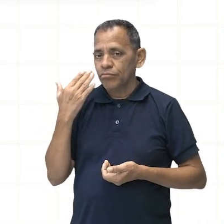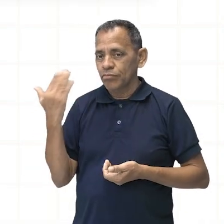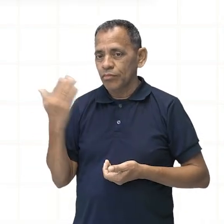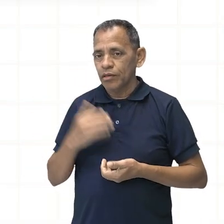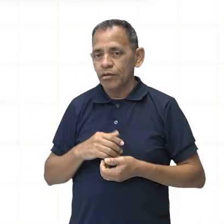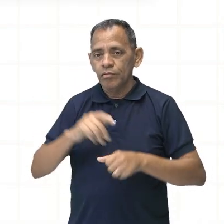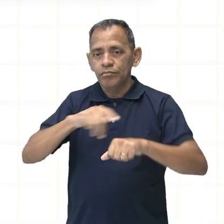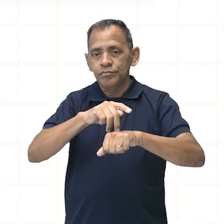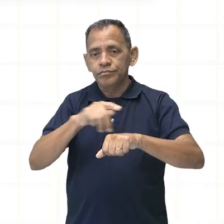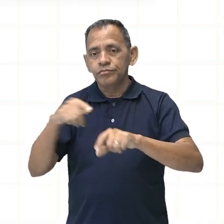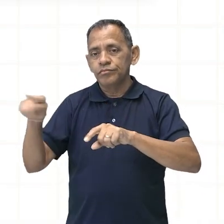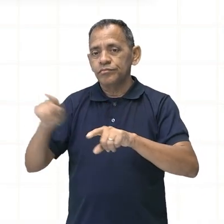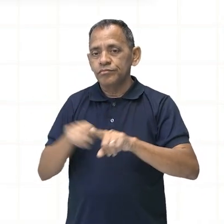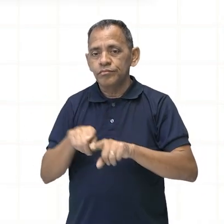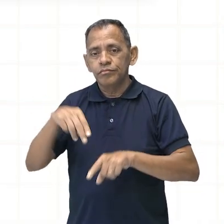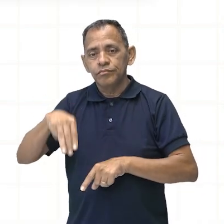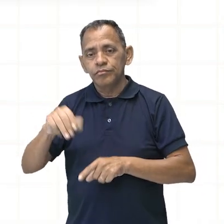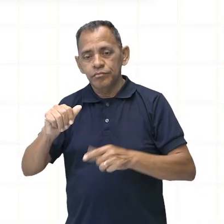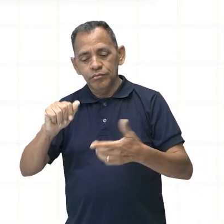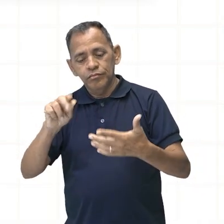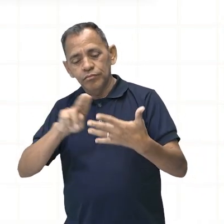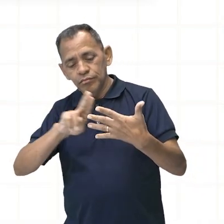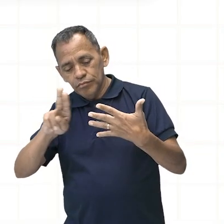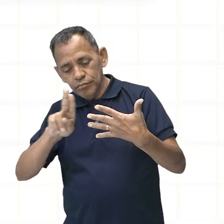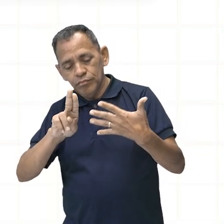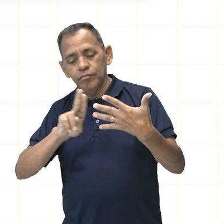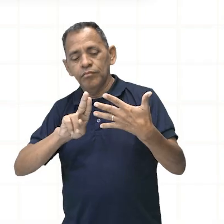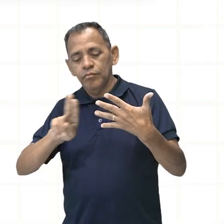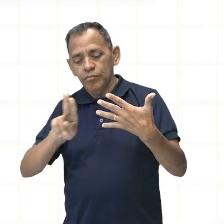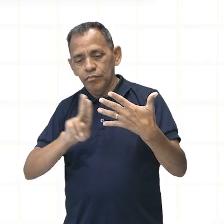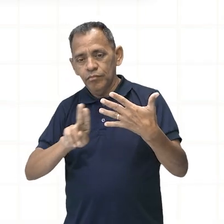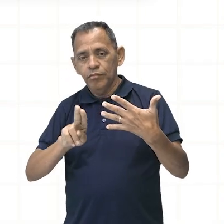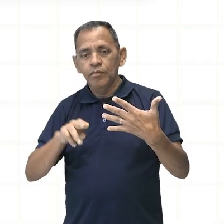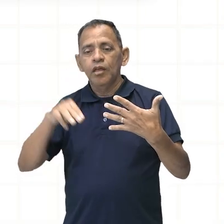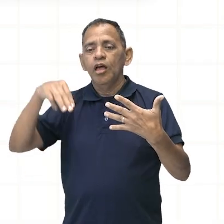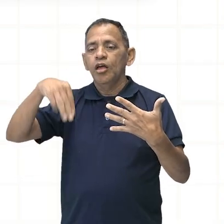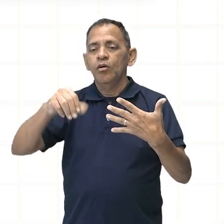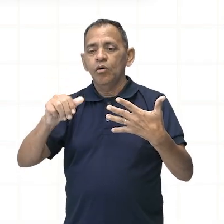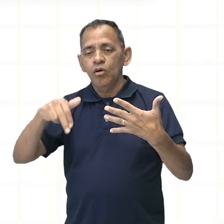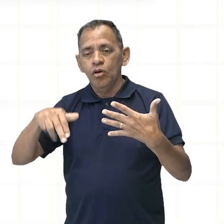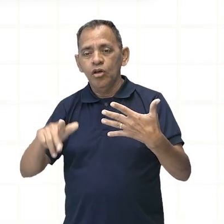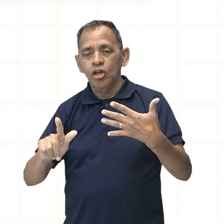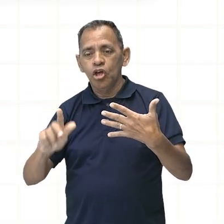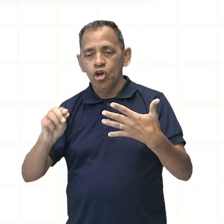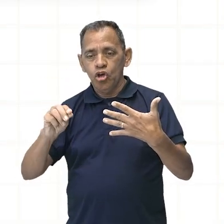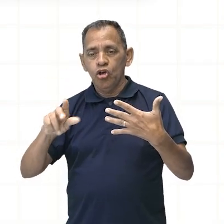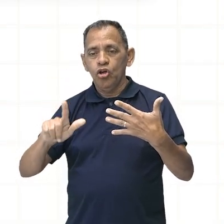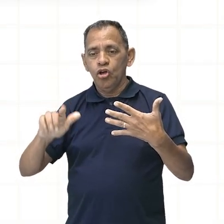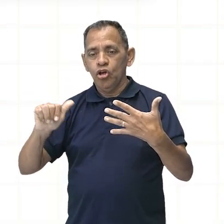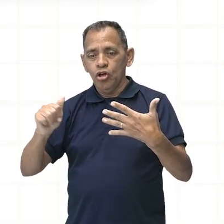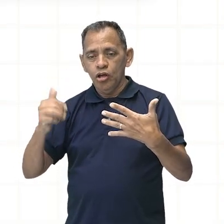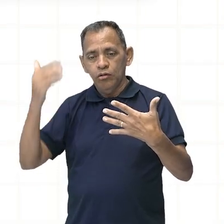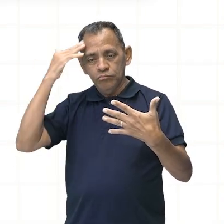por exemplo, a Mongólia, a Coreia do Norte, a Coreia do Sul. Taiwan, vocês sabem que não é um país, né? É uma